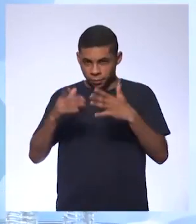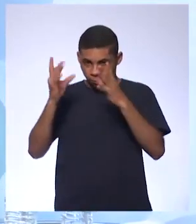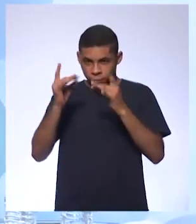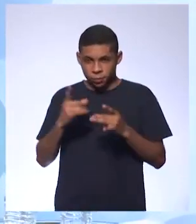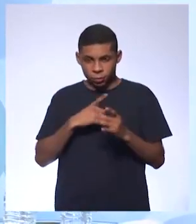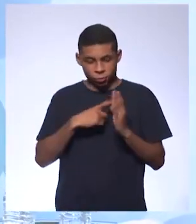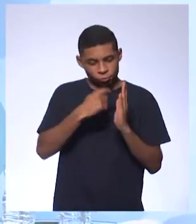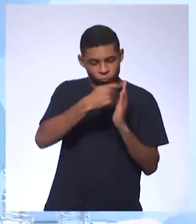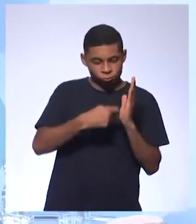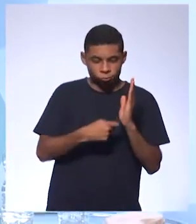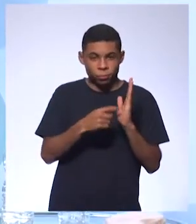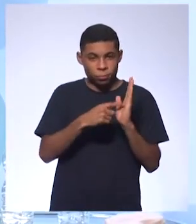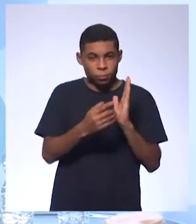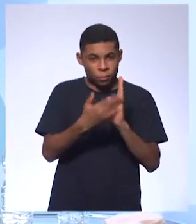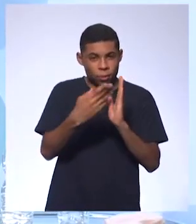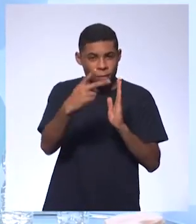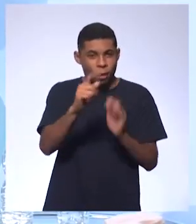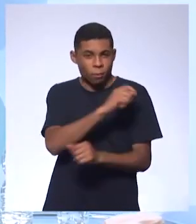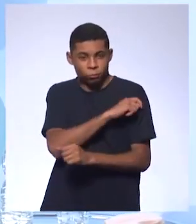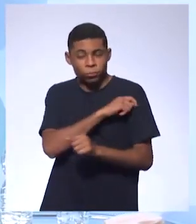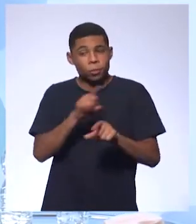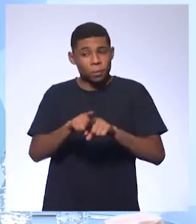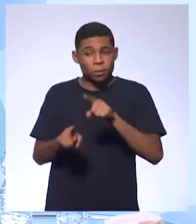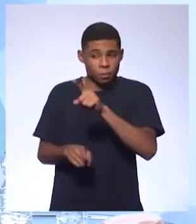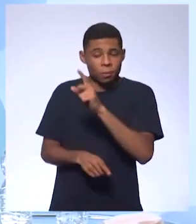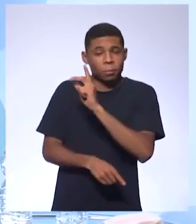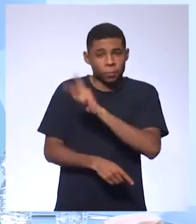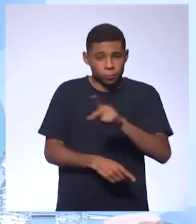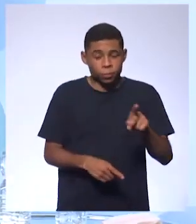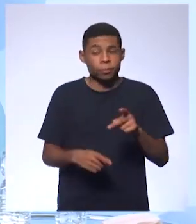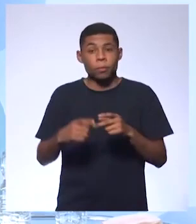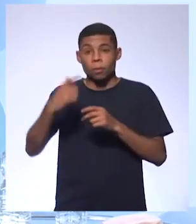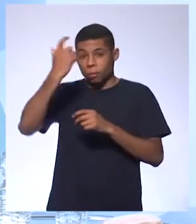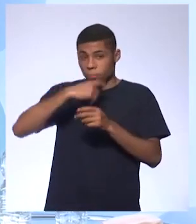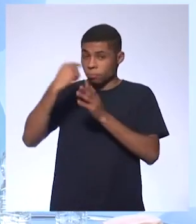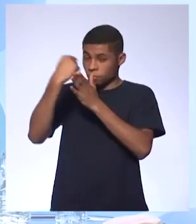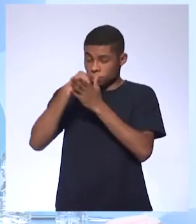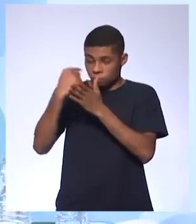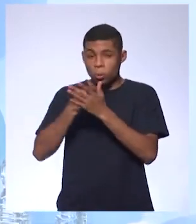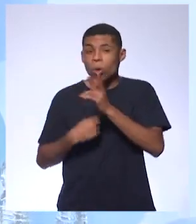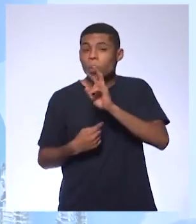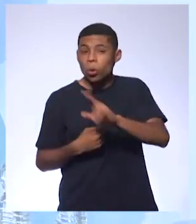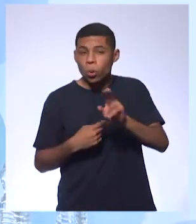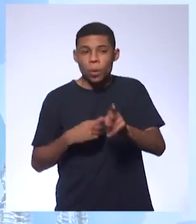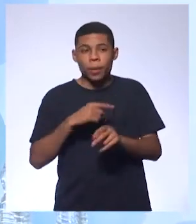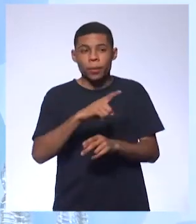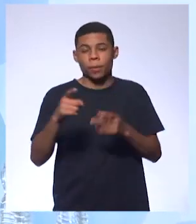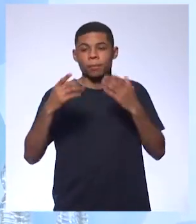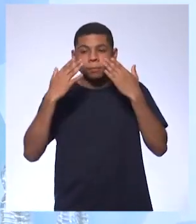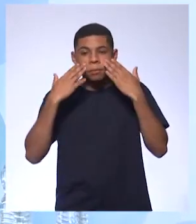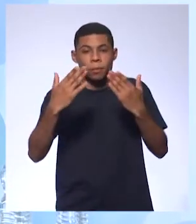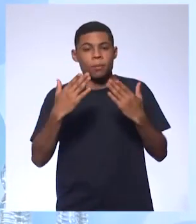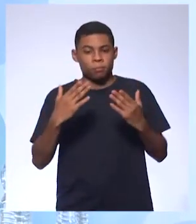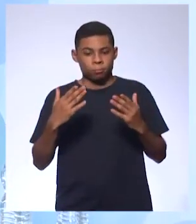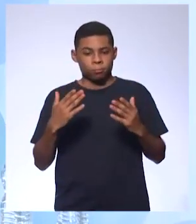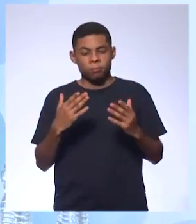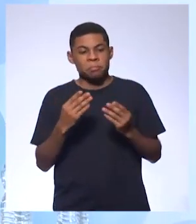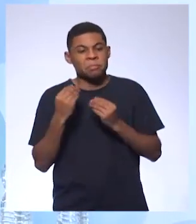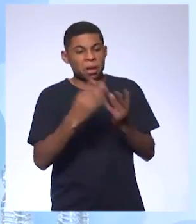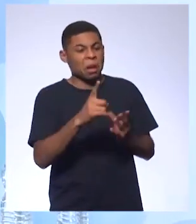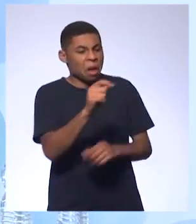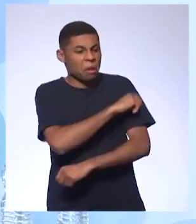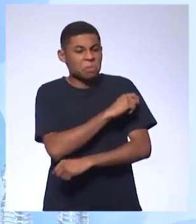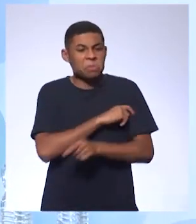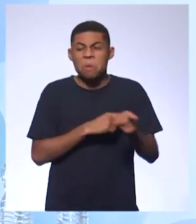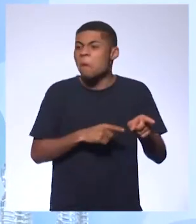caderno do aluno e no caderno do professor. Está falando que a autoavaliação não é para a gente expor o aluno, constranger